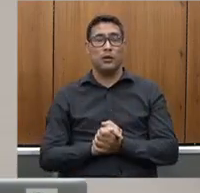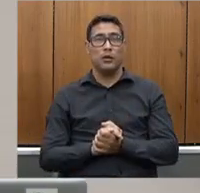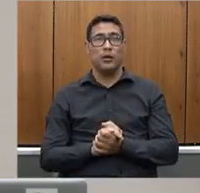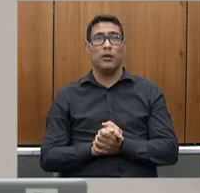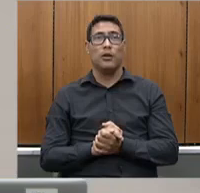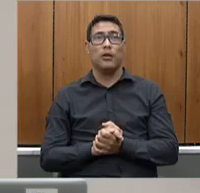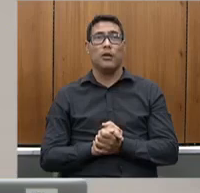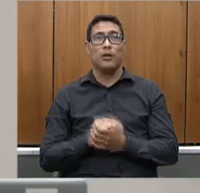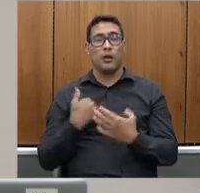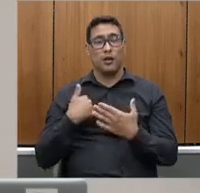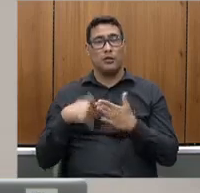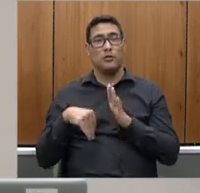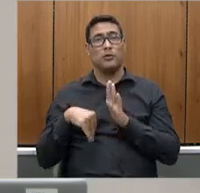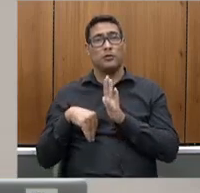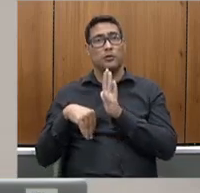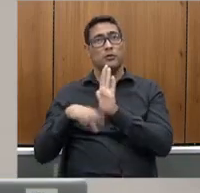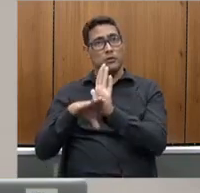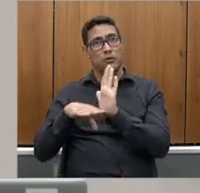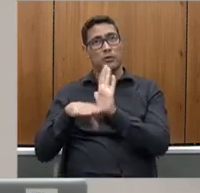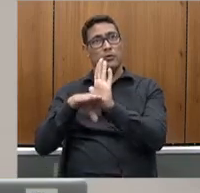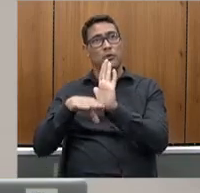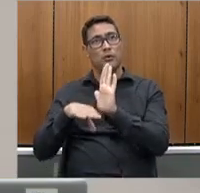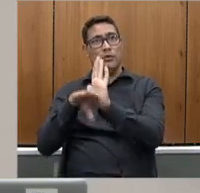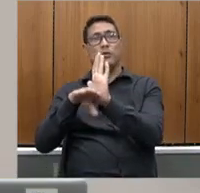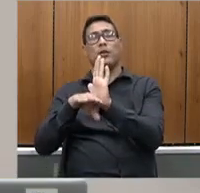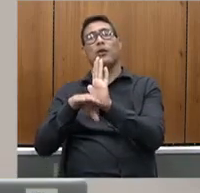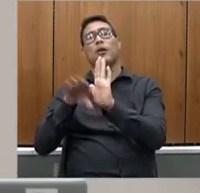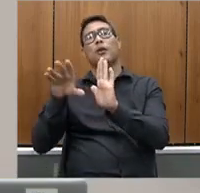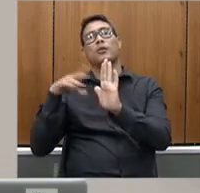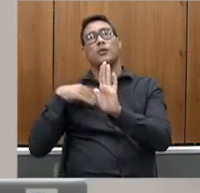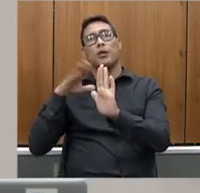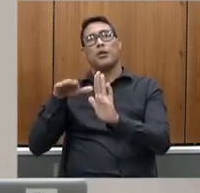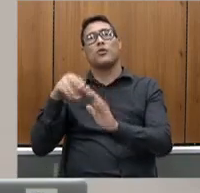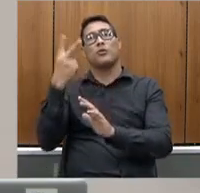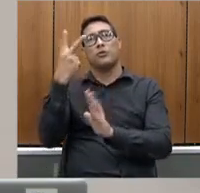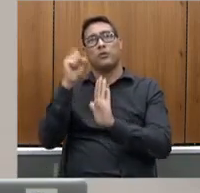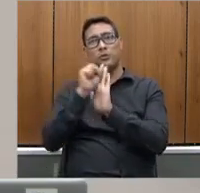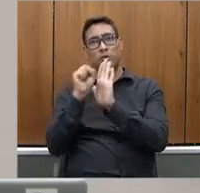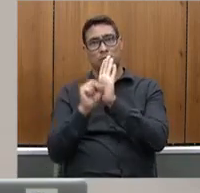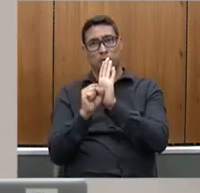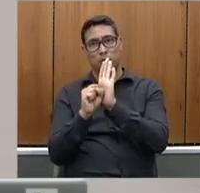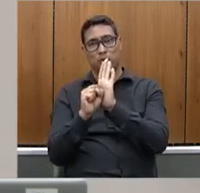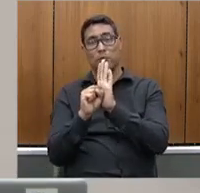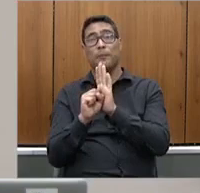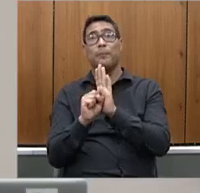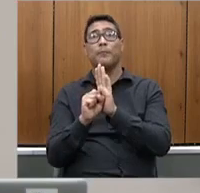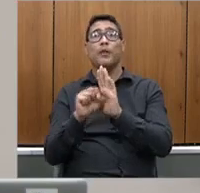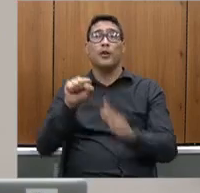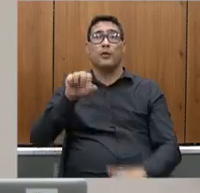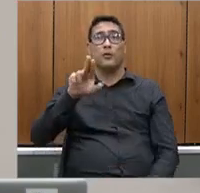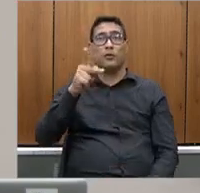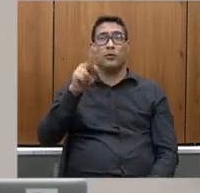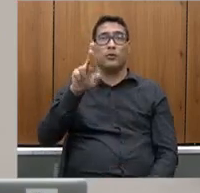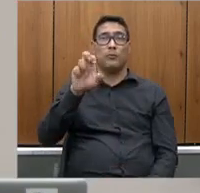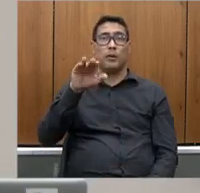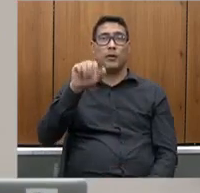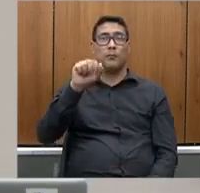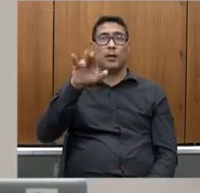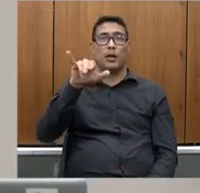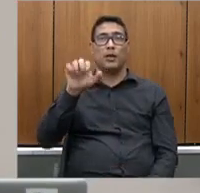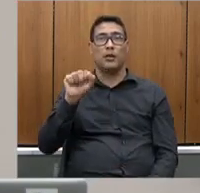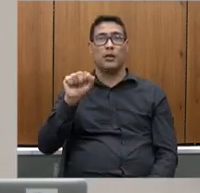sustentou e sustenta é ao longo de mais de dois séculos supremacia de força é